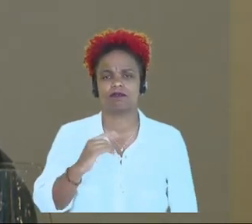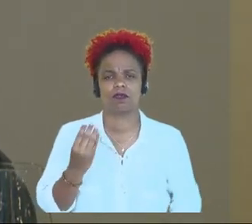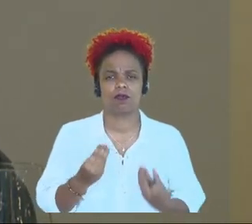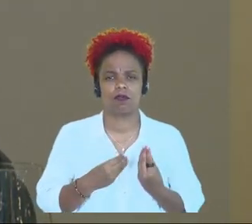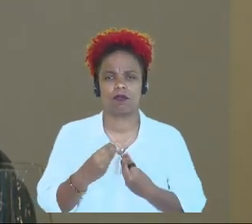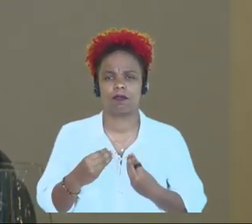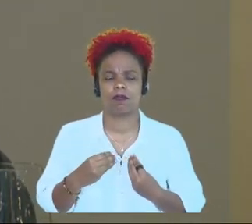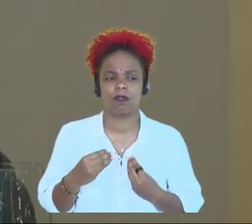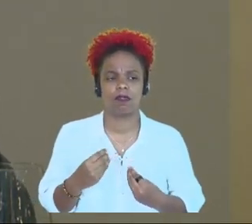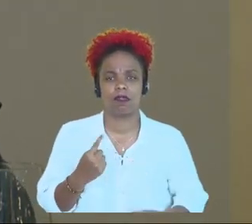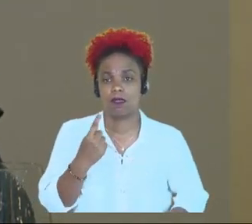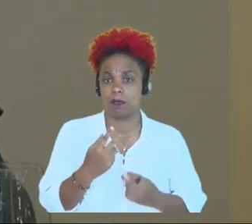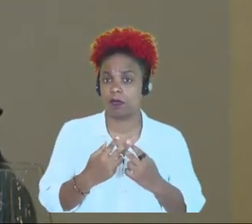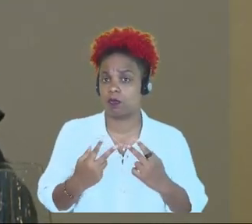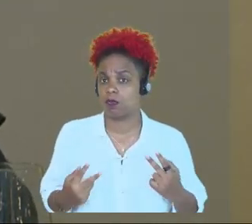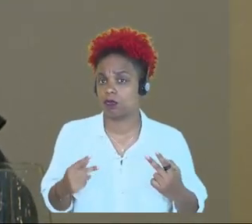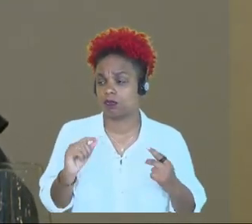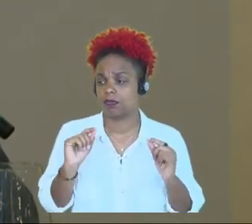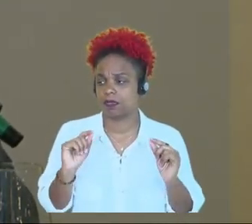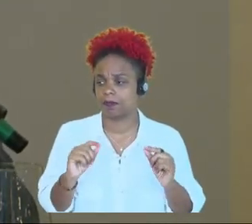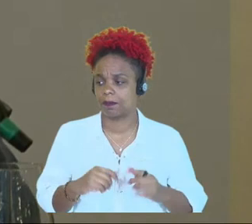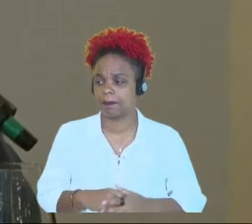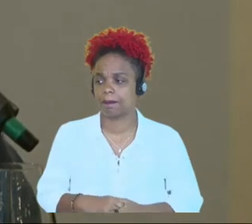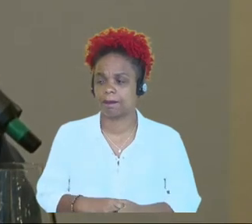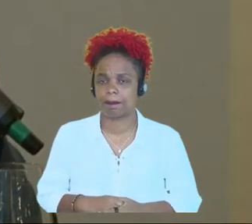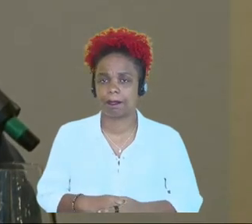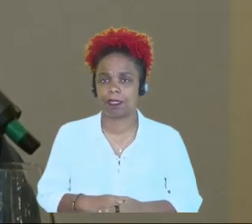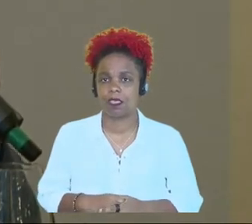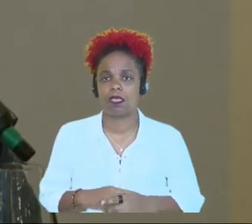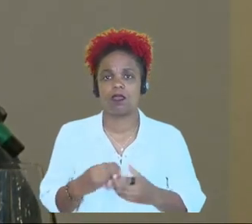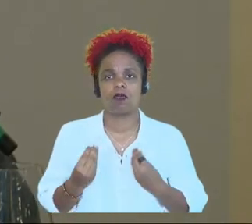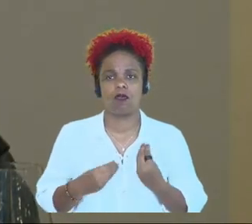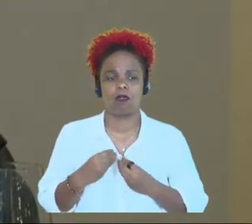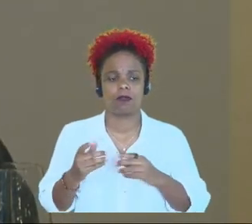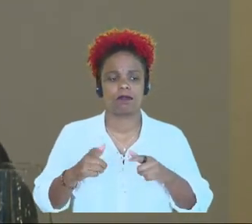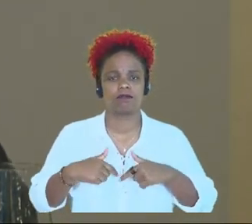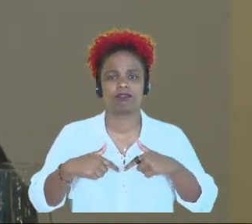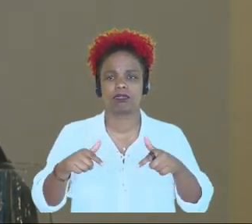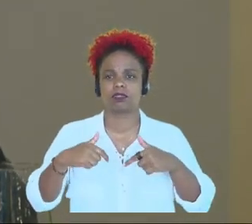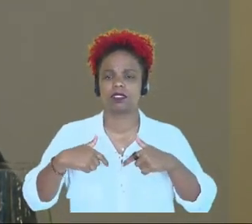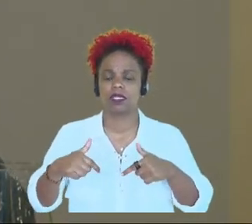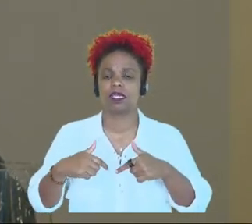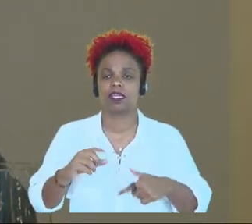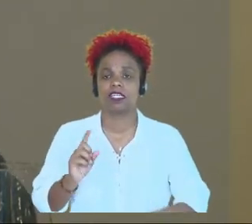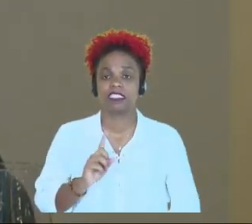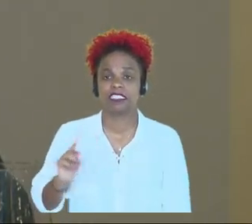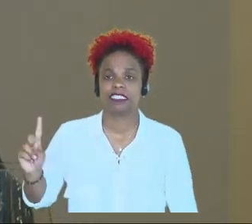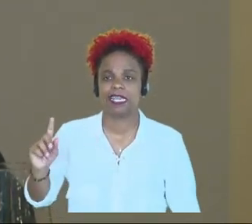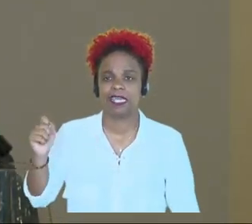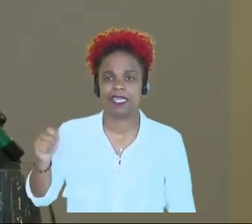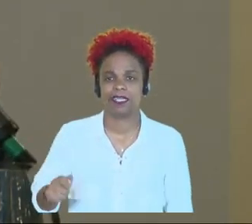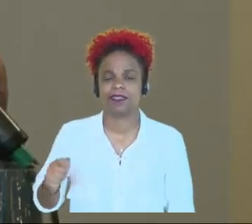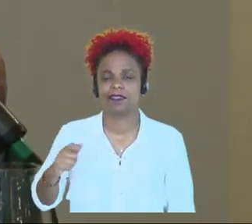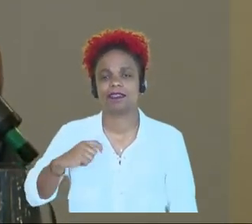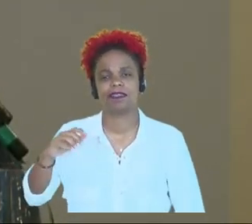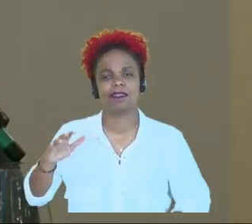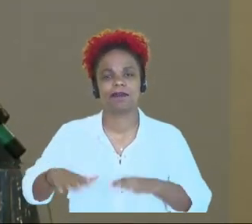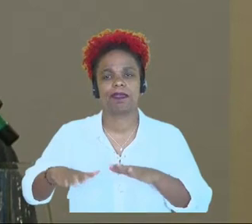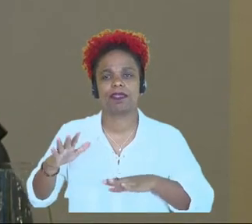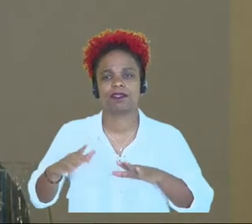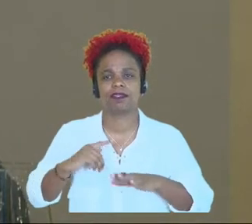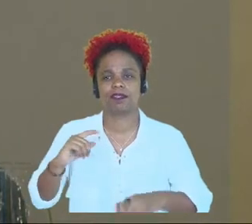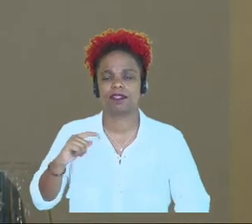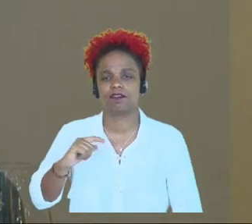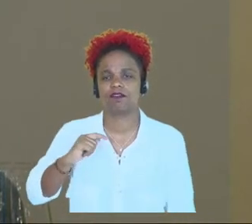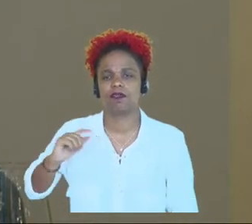coloca na seguinte questão. O modus operandi, a forma de atuação da extrema-direita, ela depende da radicalização e do